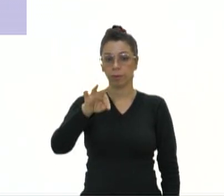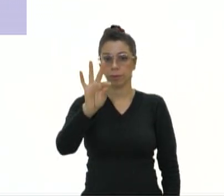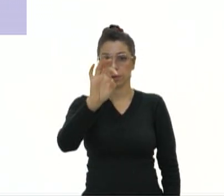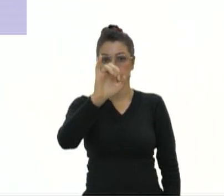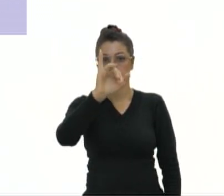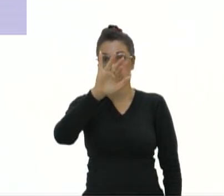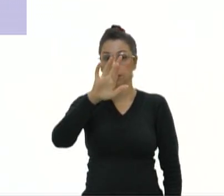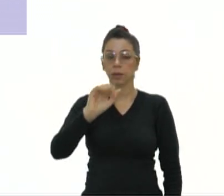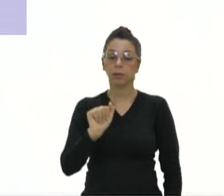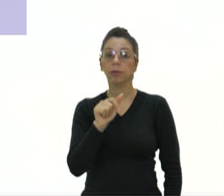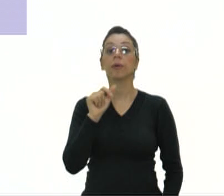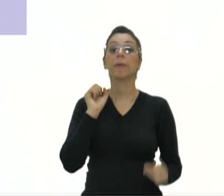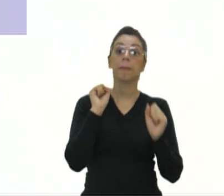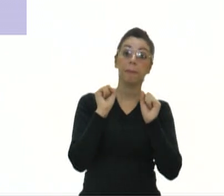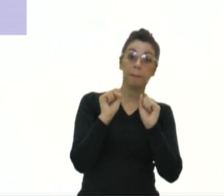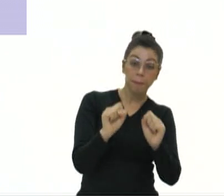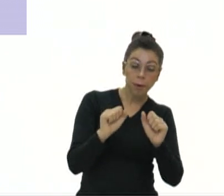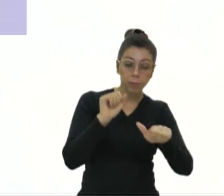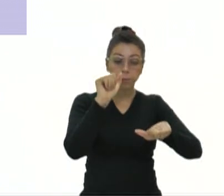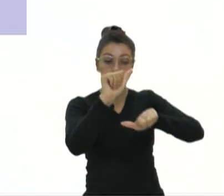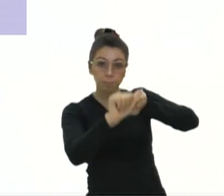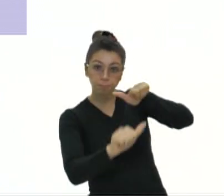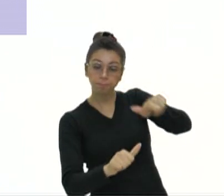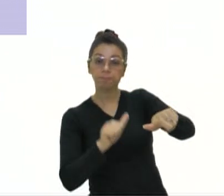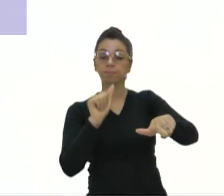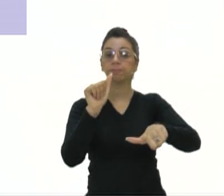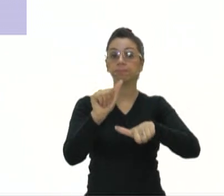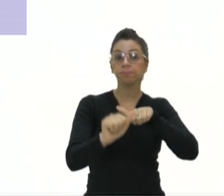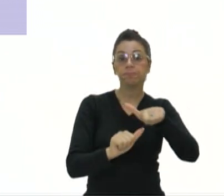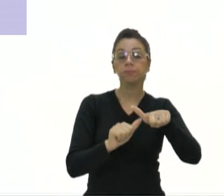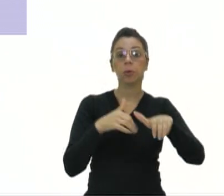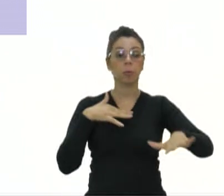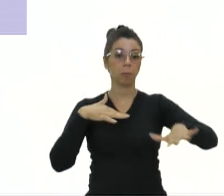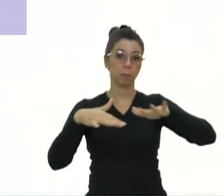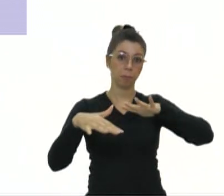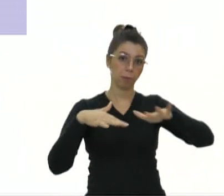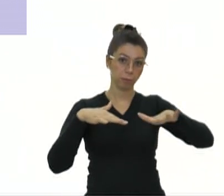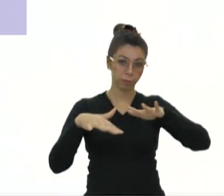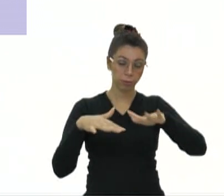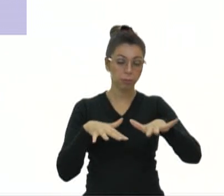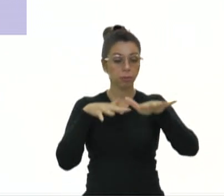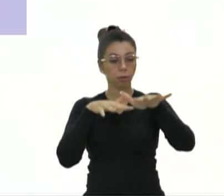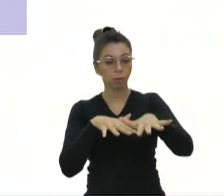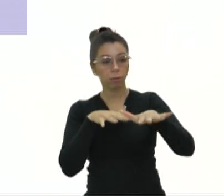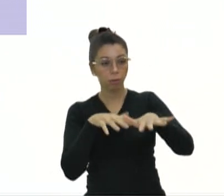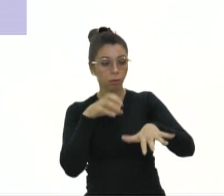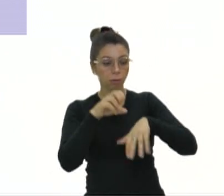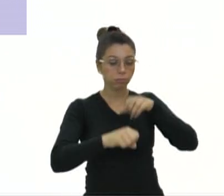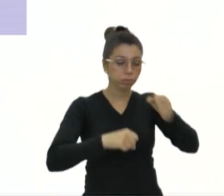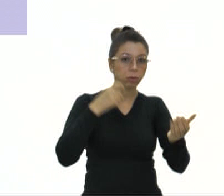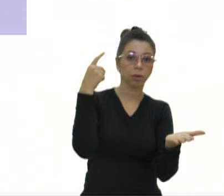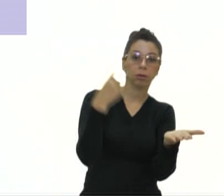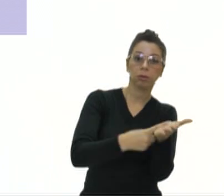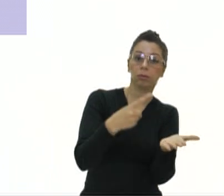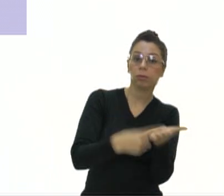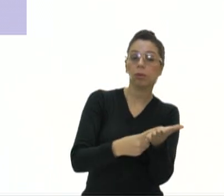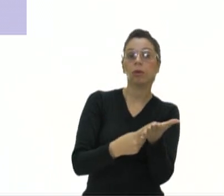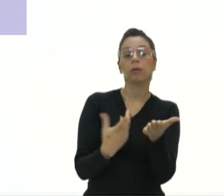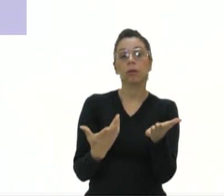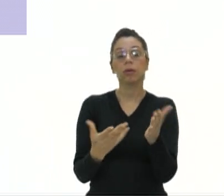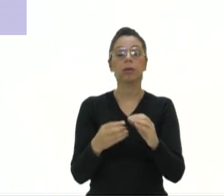Essas fronteiras podem ser mudadas de acordo com alguns movimentos ligados à invasão, acordos e